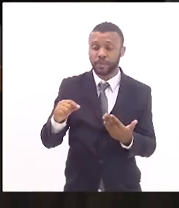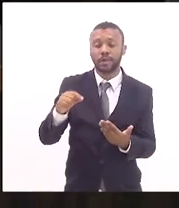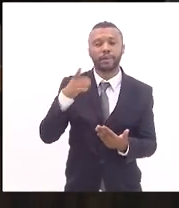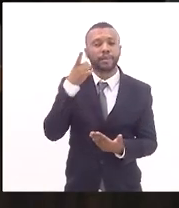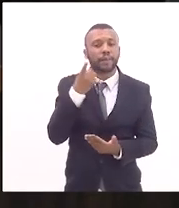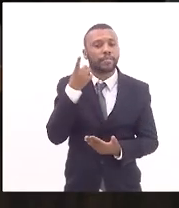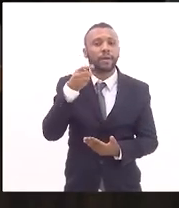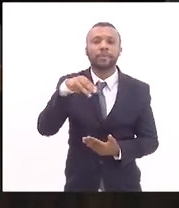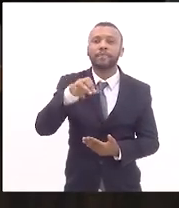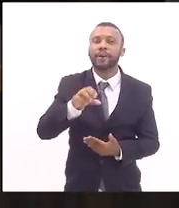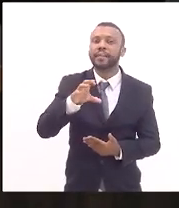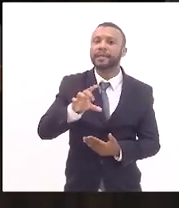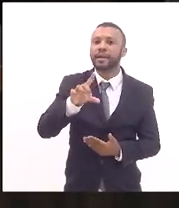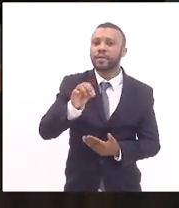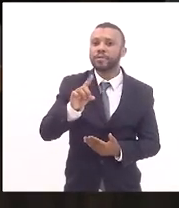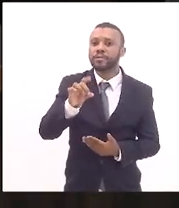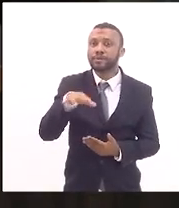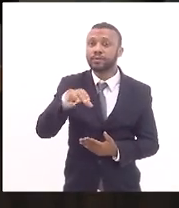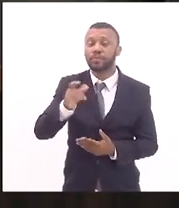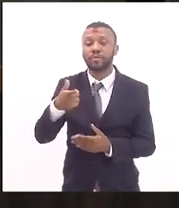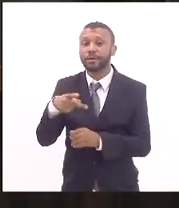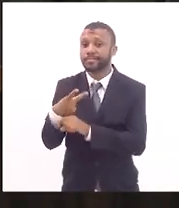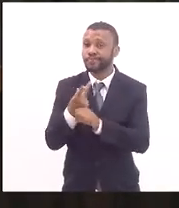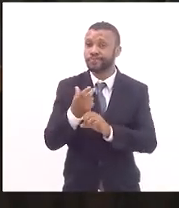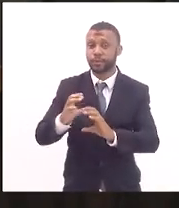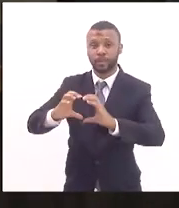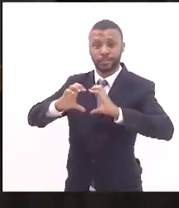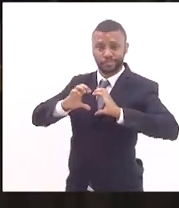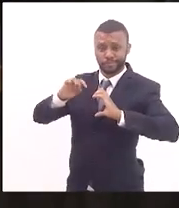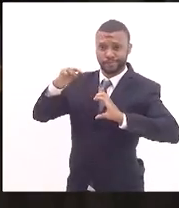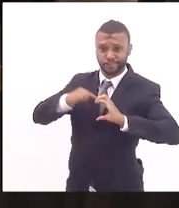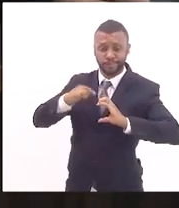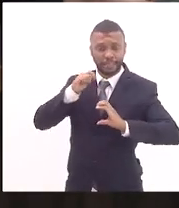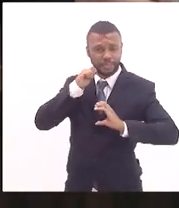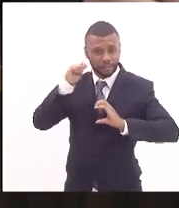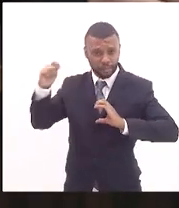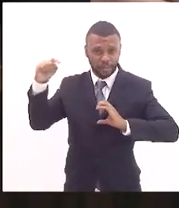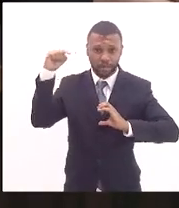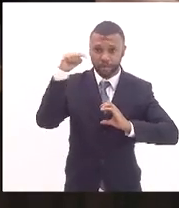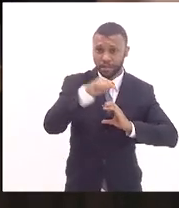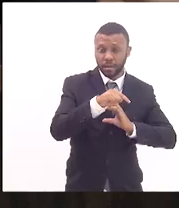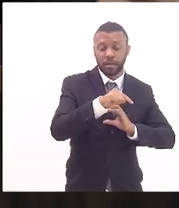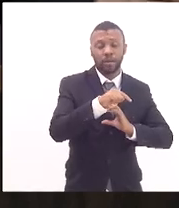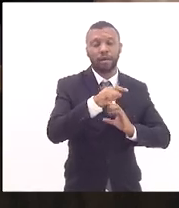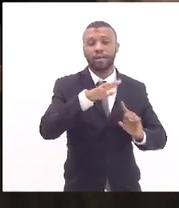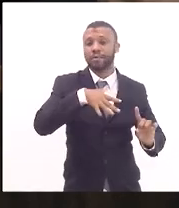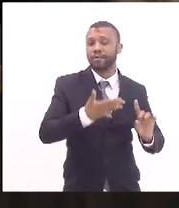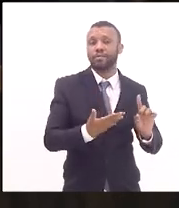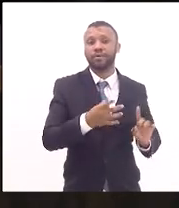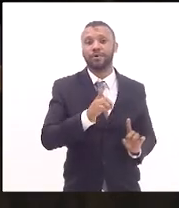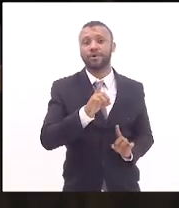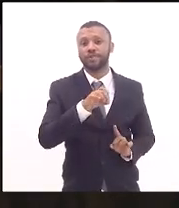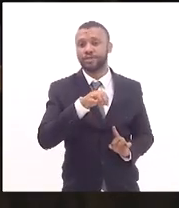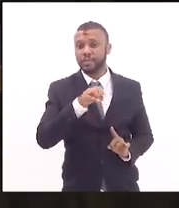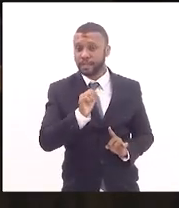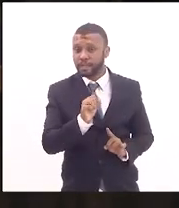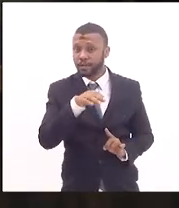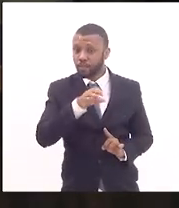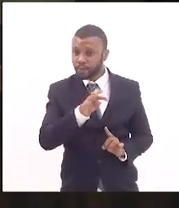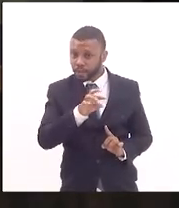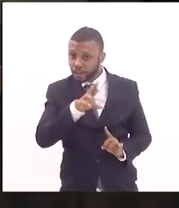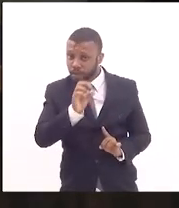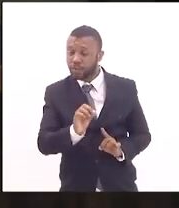consegue medalha Tiradentes ao Senhor André Luiz Araújo Dias ponteiro parecer da comissão de normas internas e proposições externas favorável